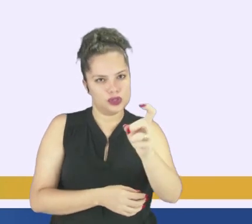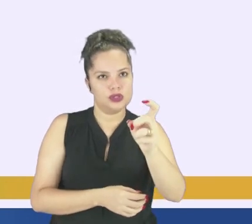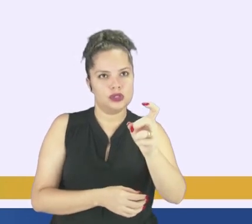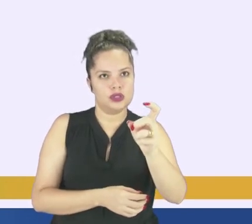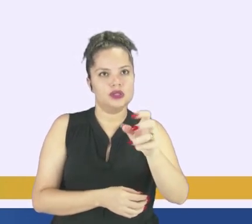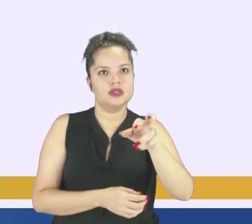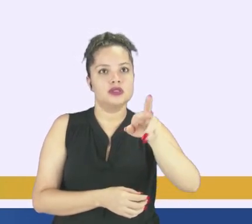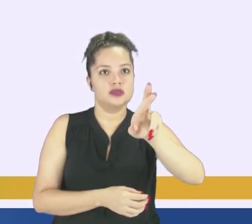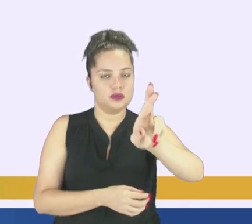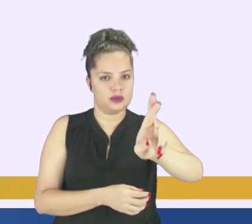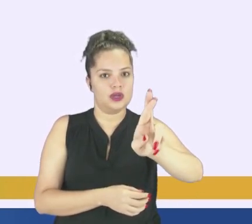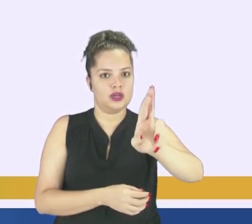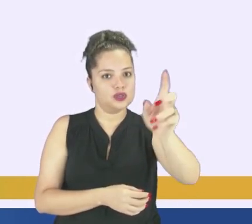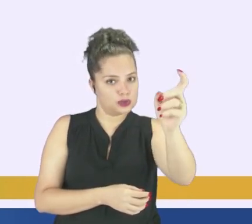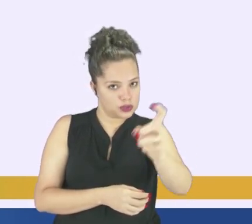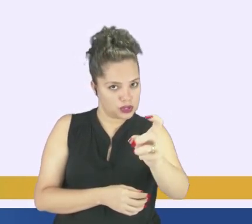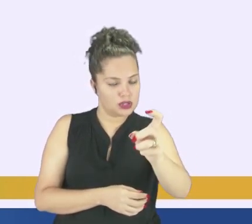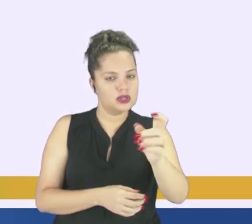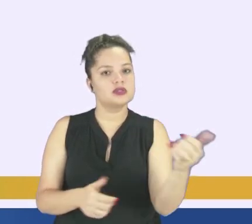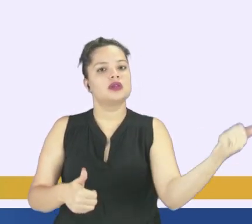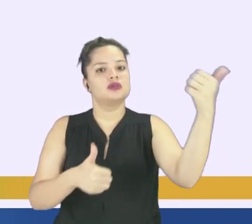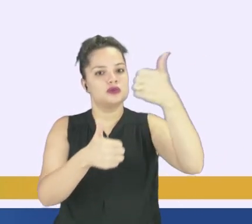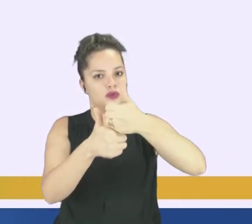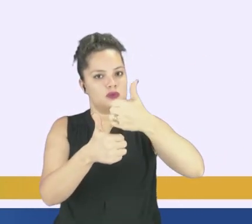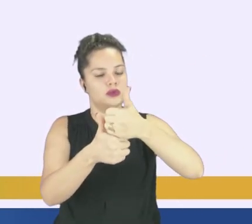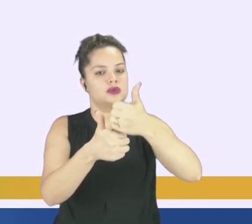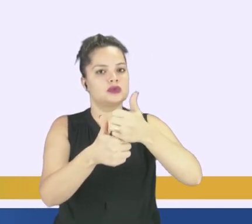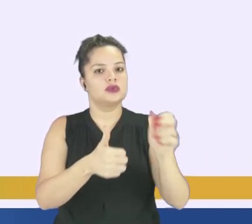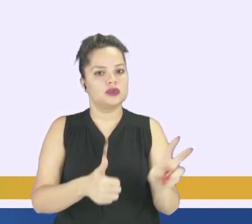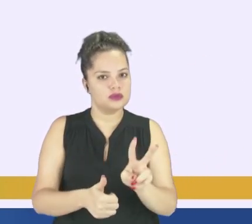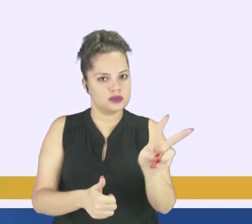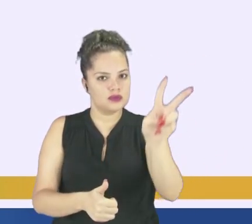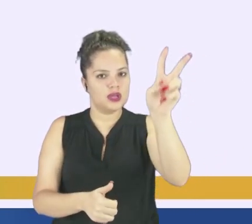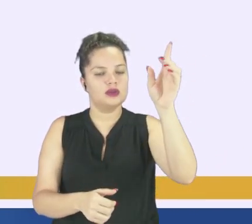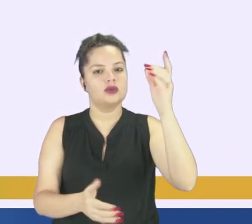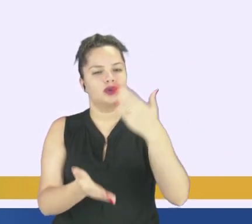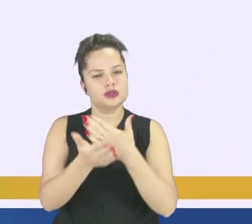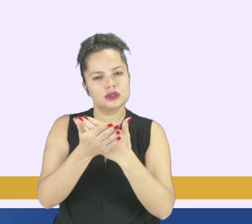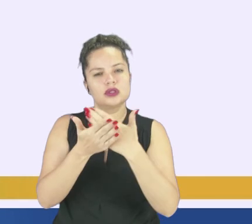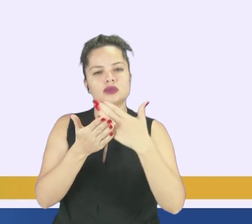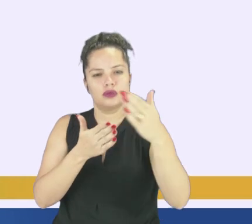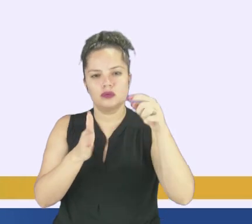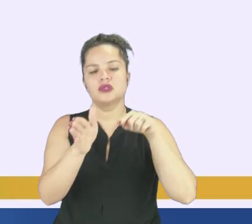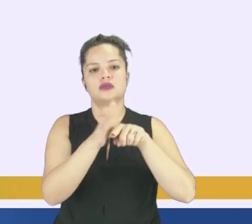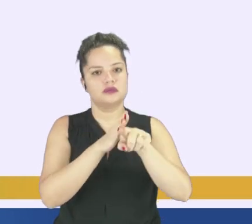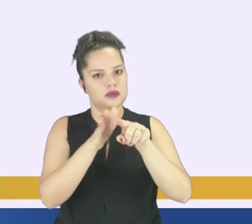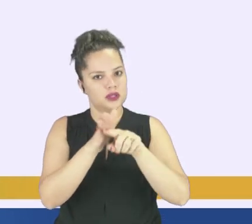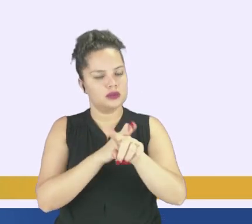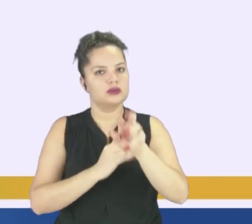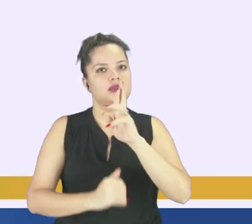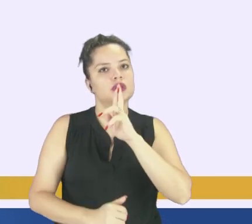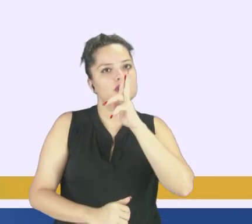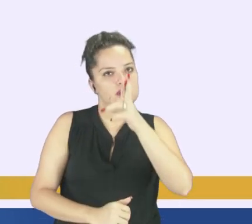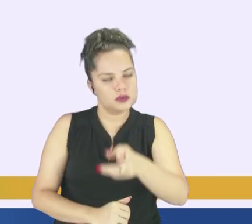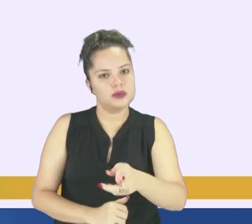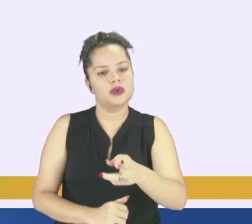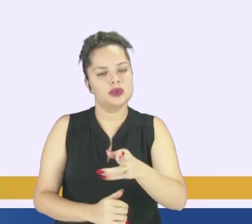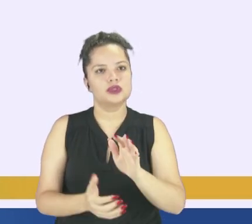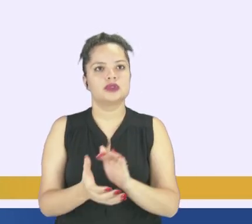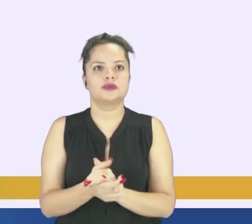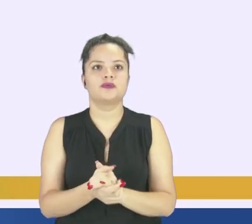resto. Portanto, substituindo os valores lá do início da questão, nós teremos a seguinte resposta, que